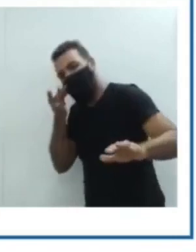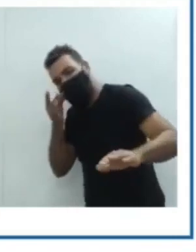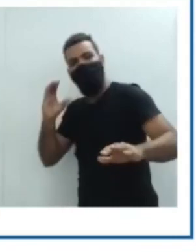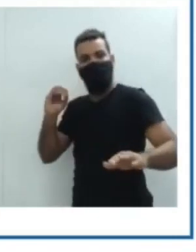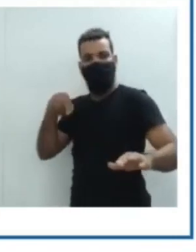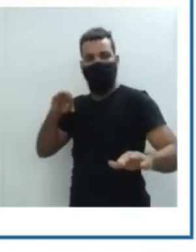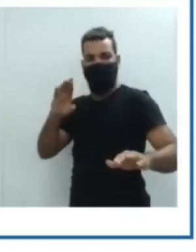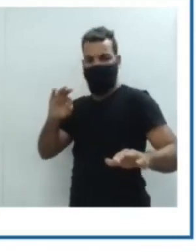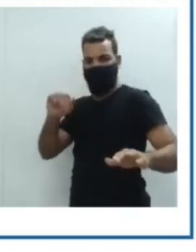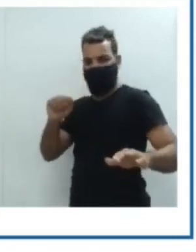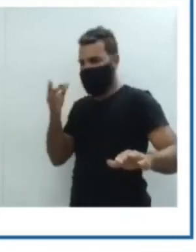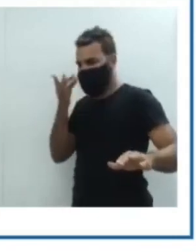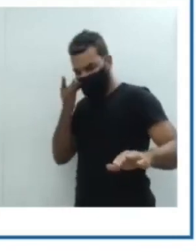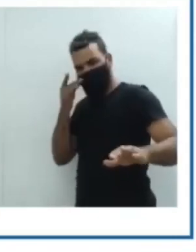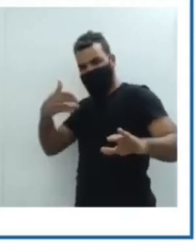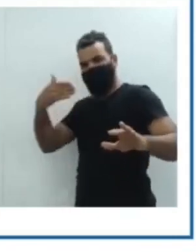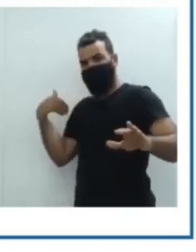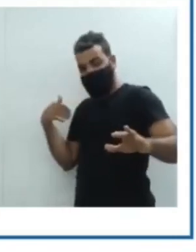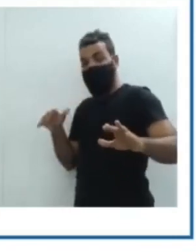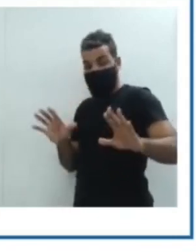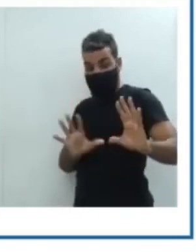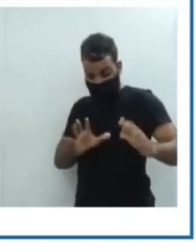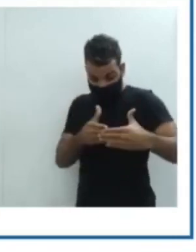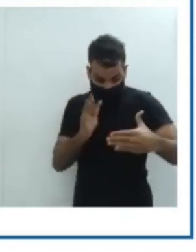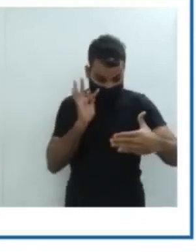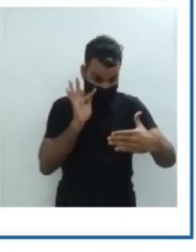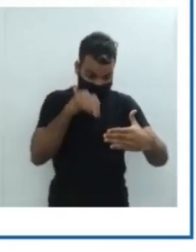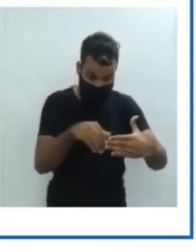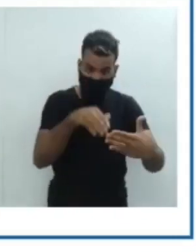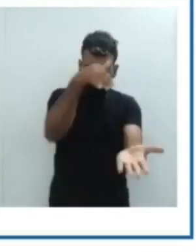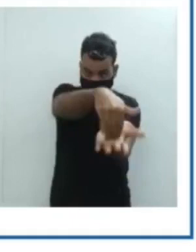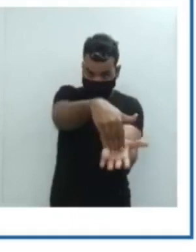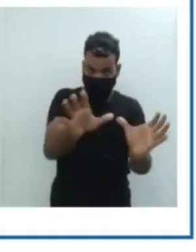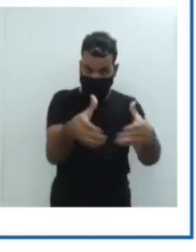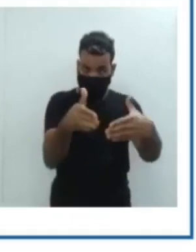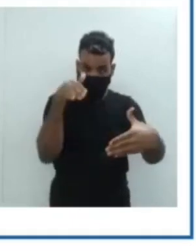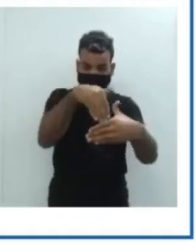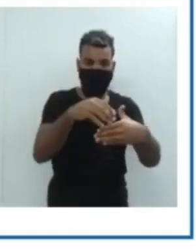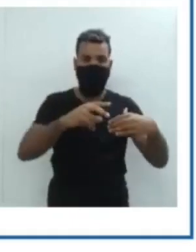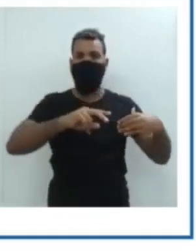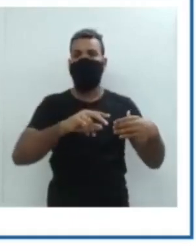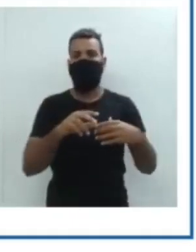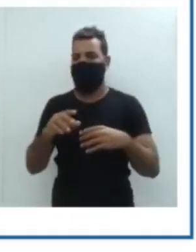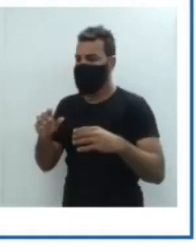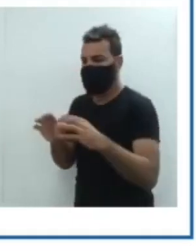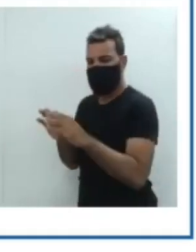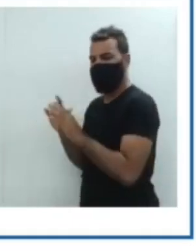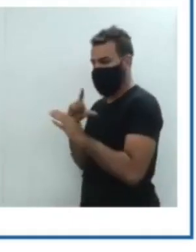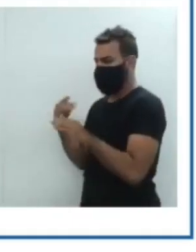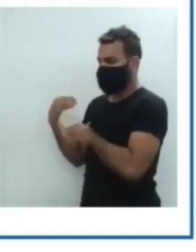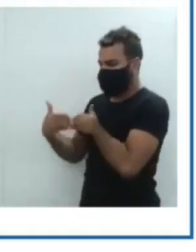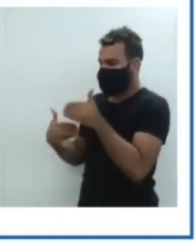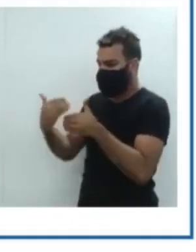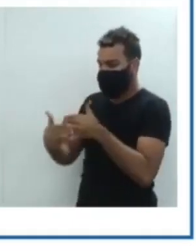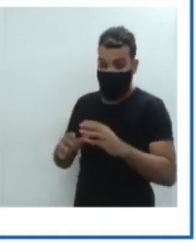é pelo fato da classe final ela não poder ser herdada a classe final ela